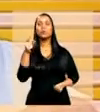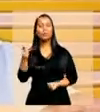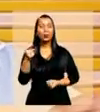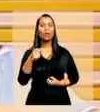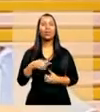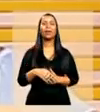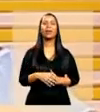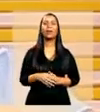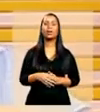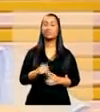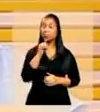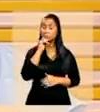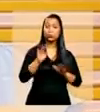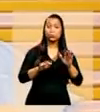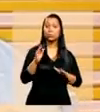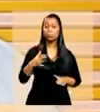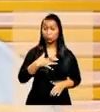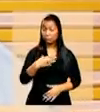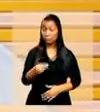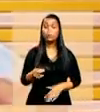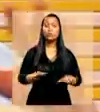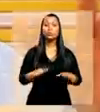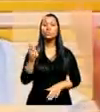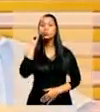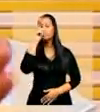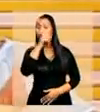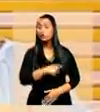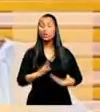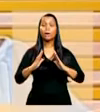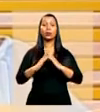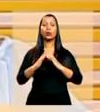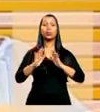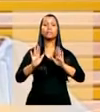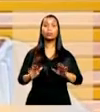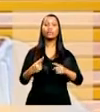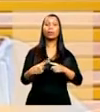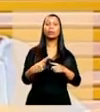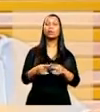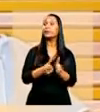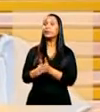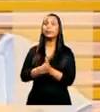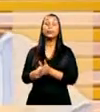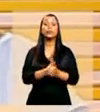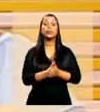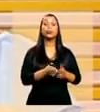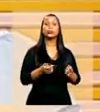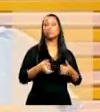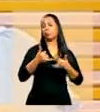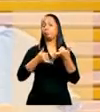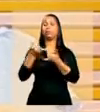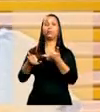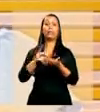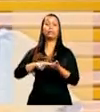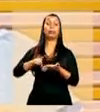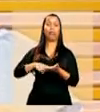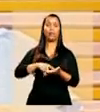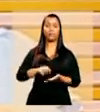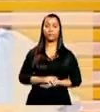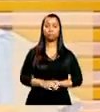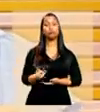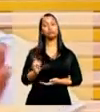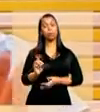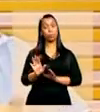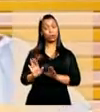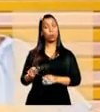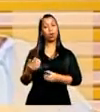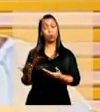lá. Meu menino, às vezes, tem dificuldade de ficar na casa da avó porque ele fica ansioso para querer jogar no tablet. Eu